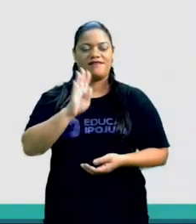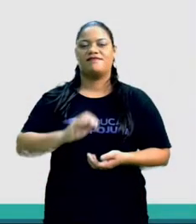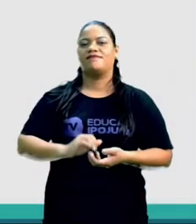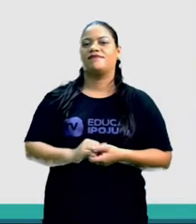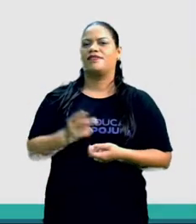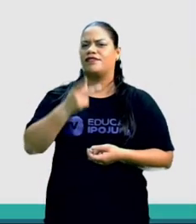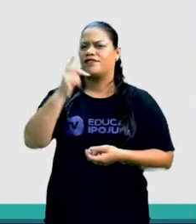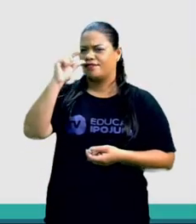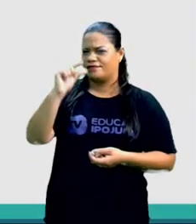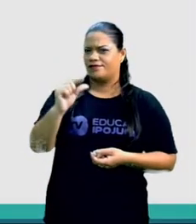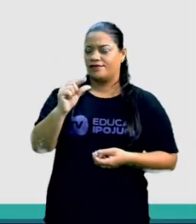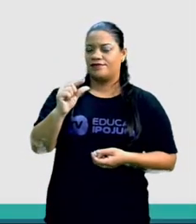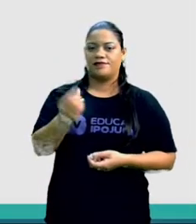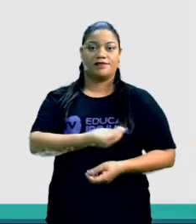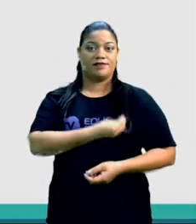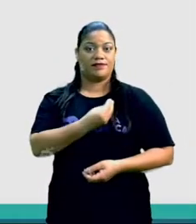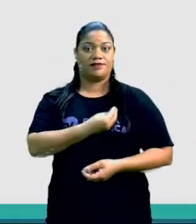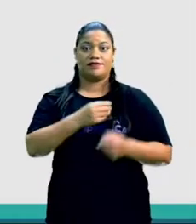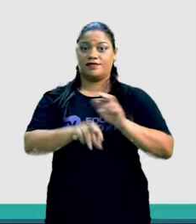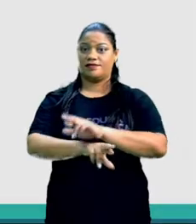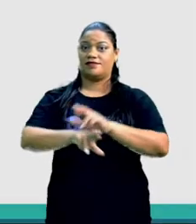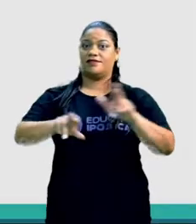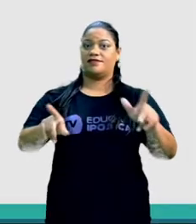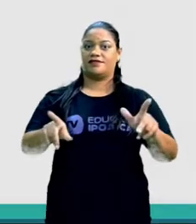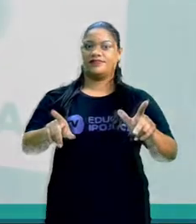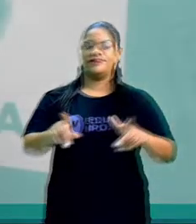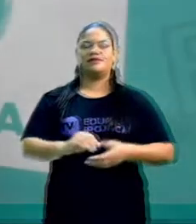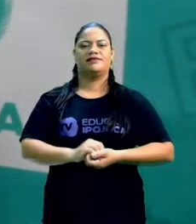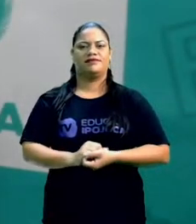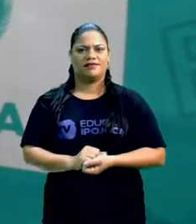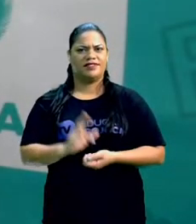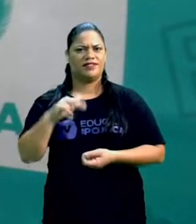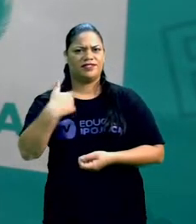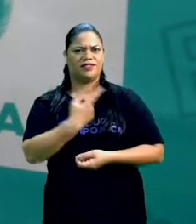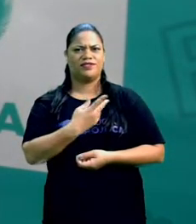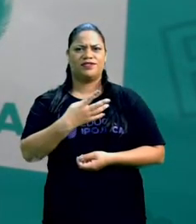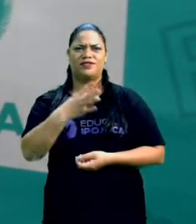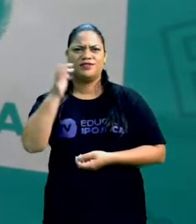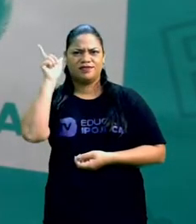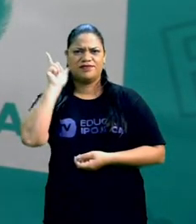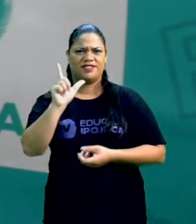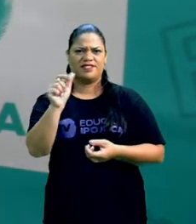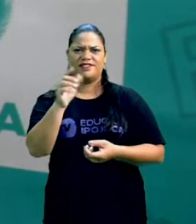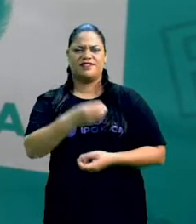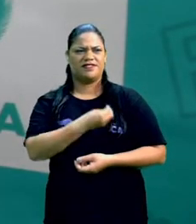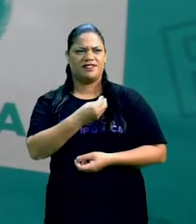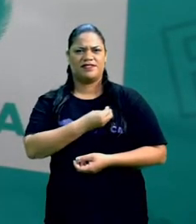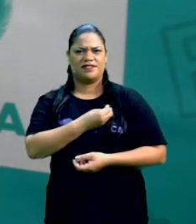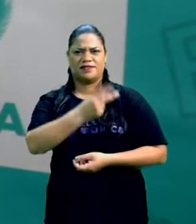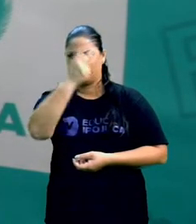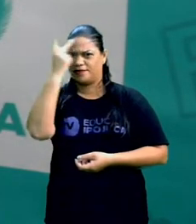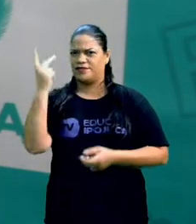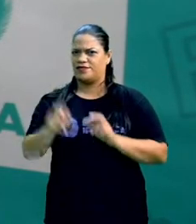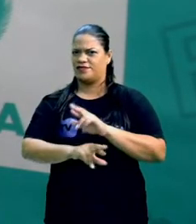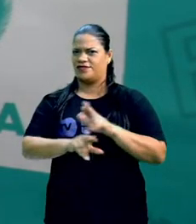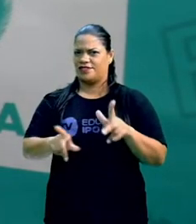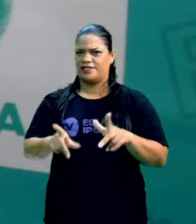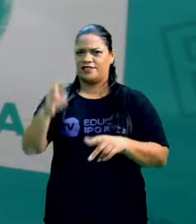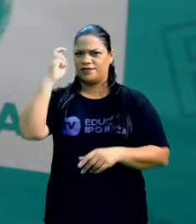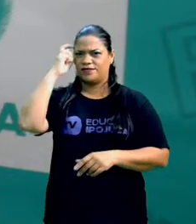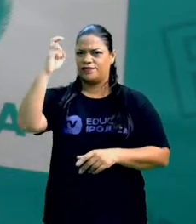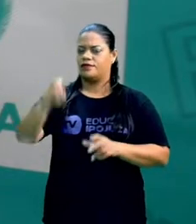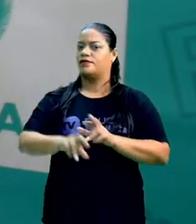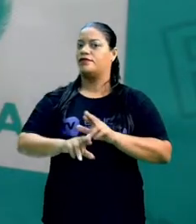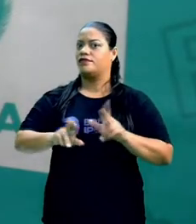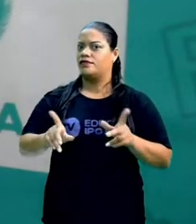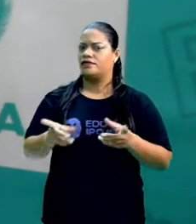pouco sobre como conviver com a diversidade. Será que a gente consegue viver com várias pessoas, com várias culturas?